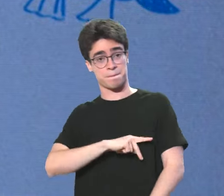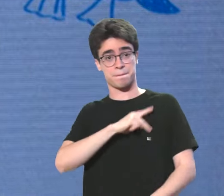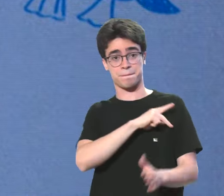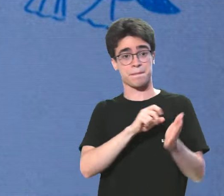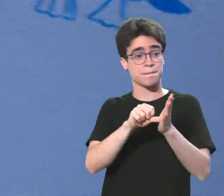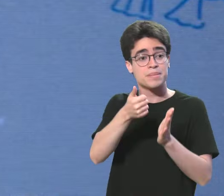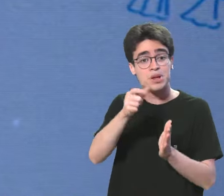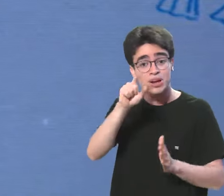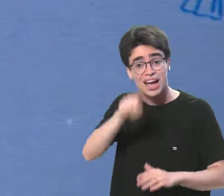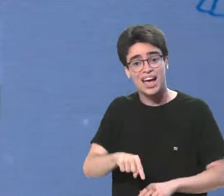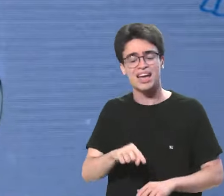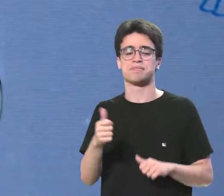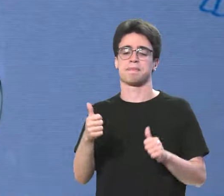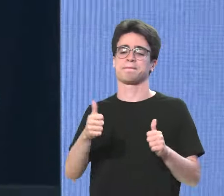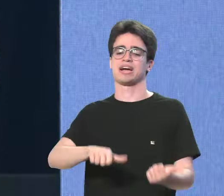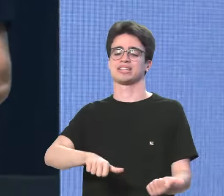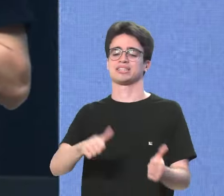foi se